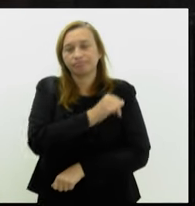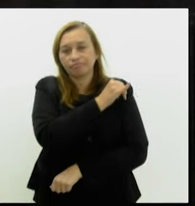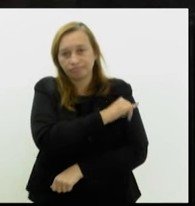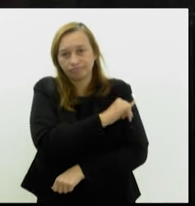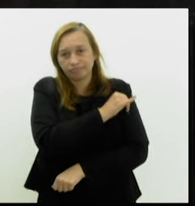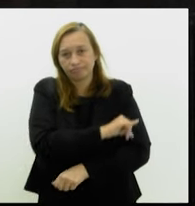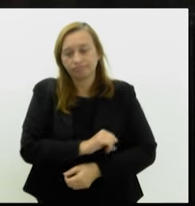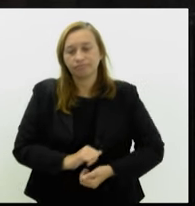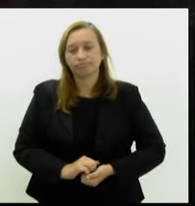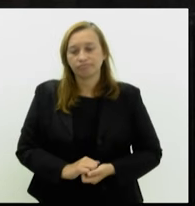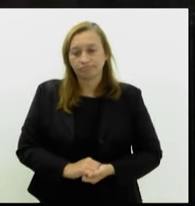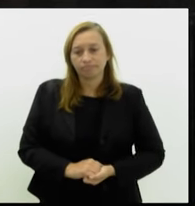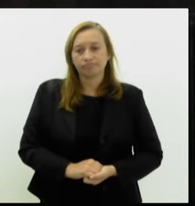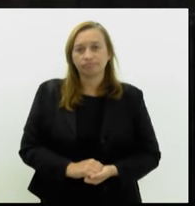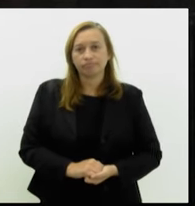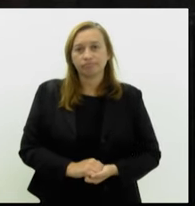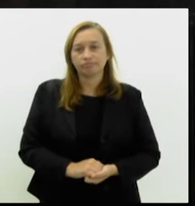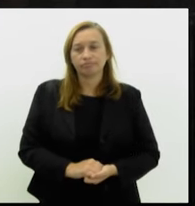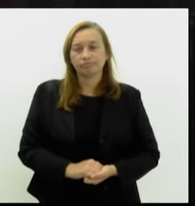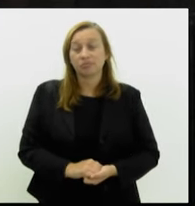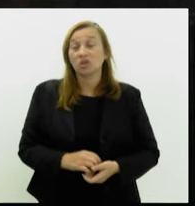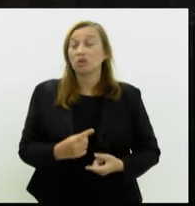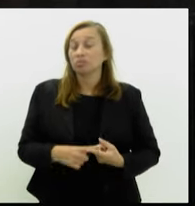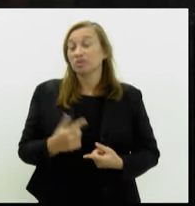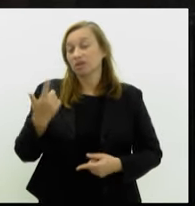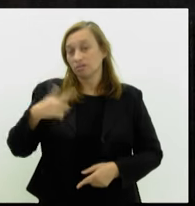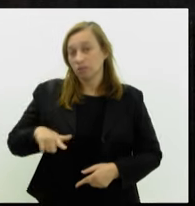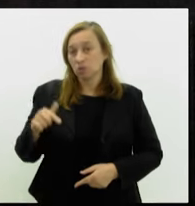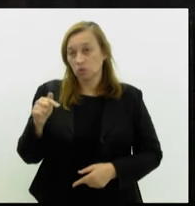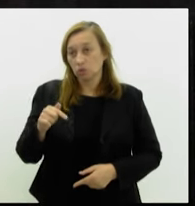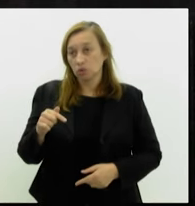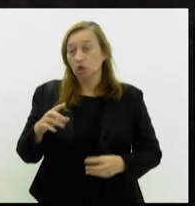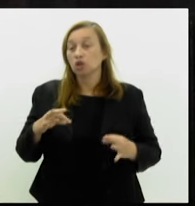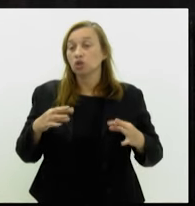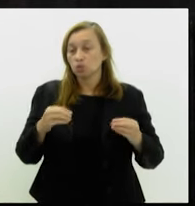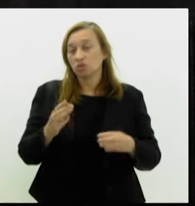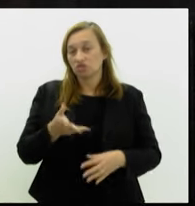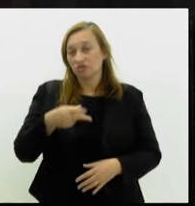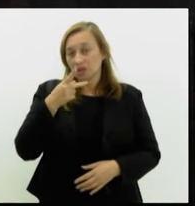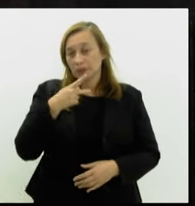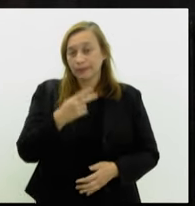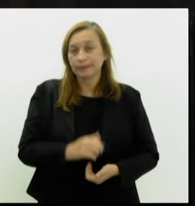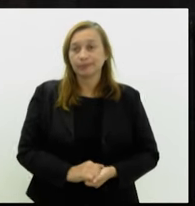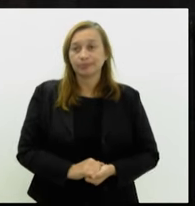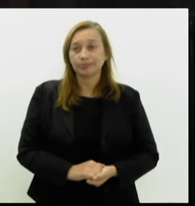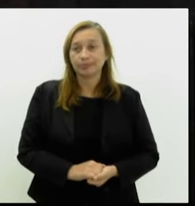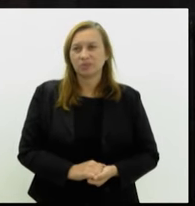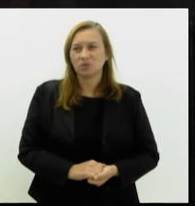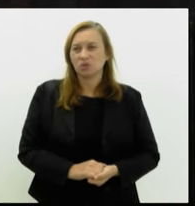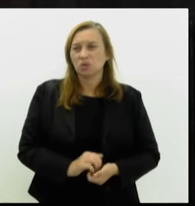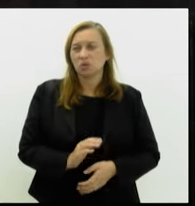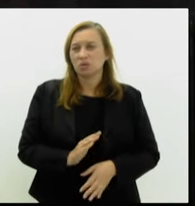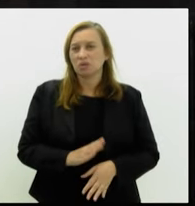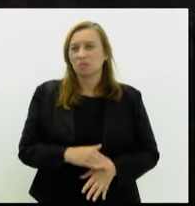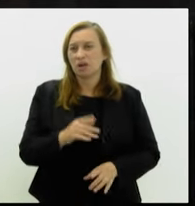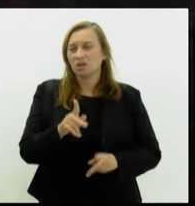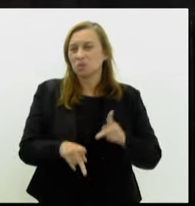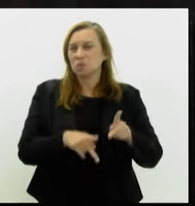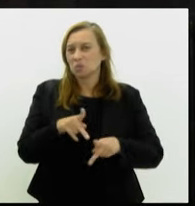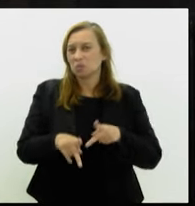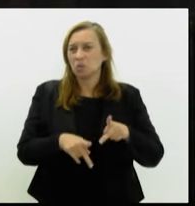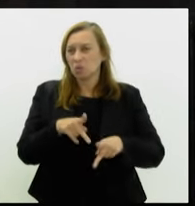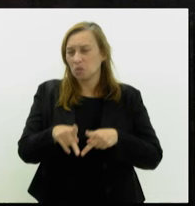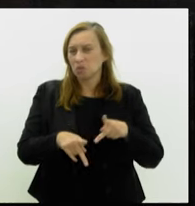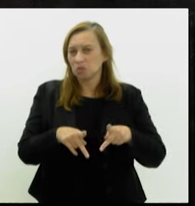Janeiro. Porque, repito aquilo que já disse, o que mais a população